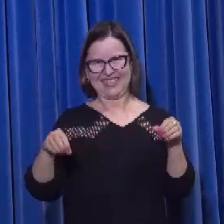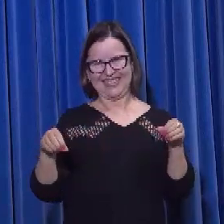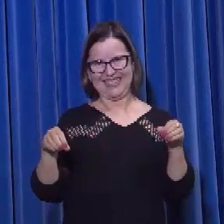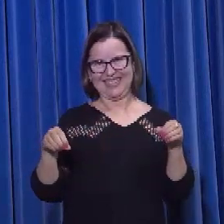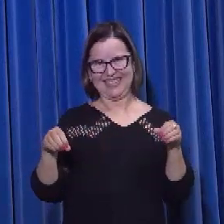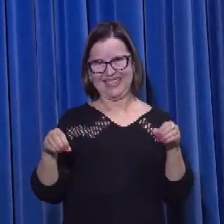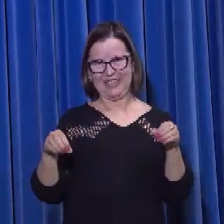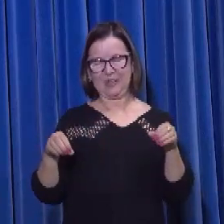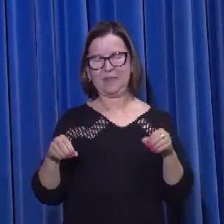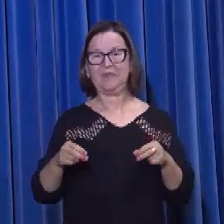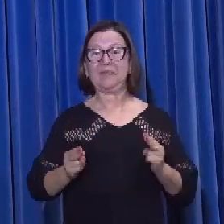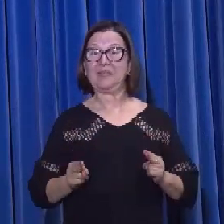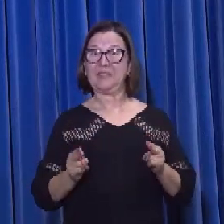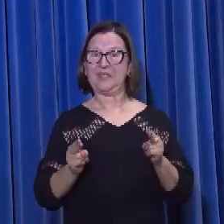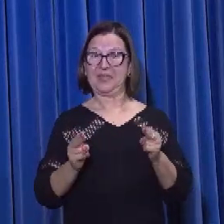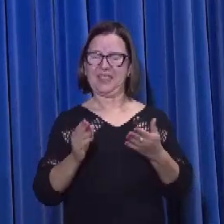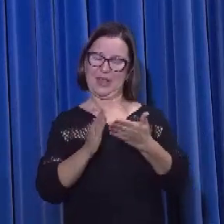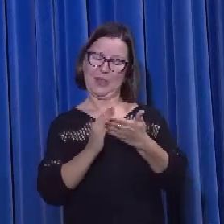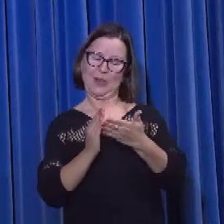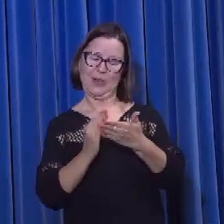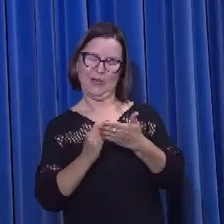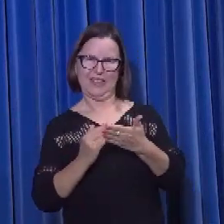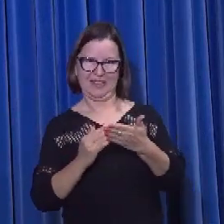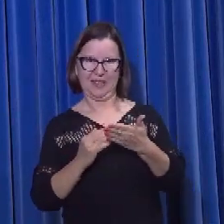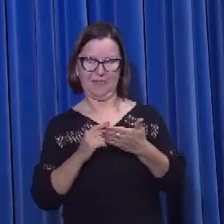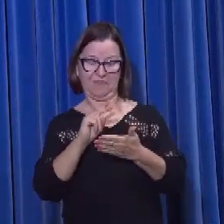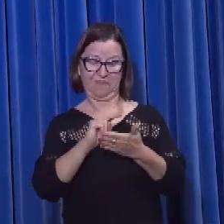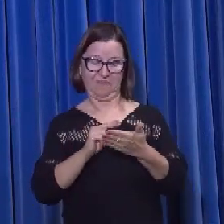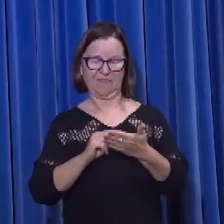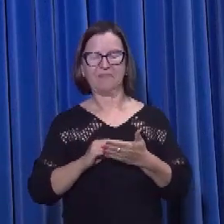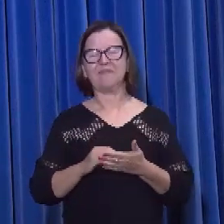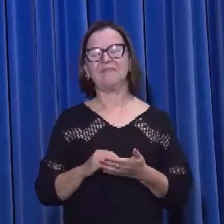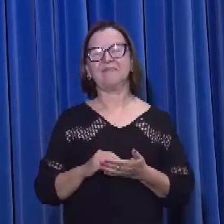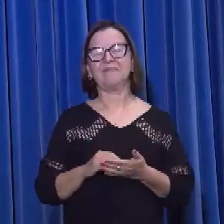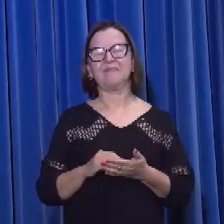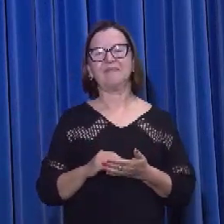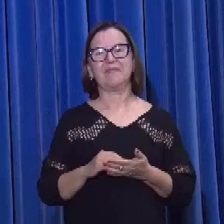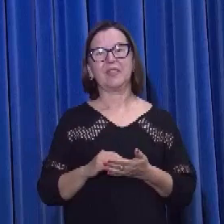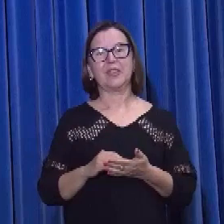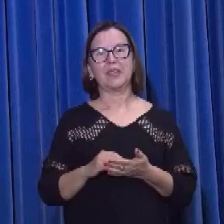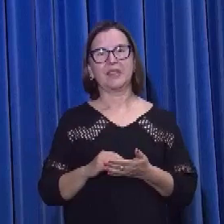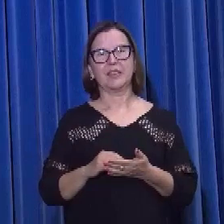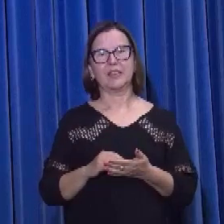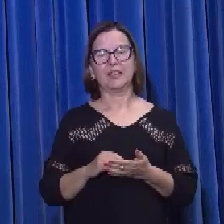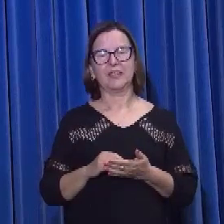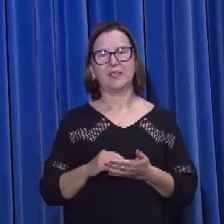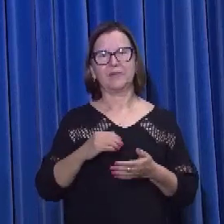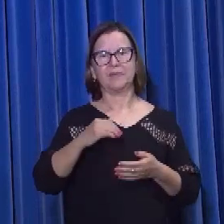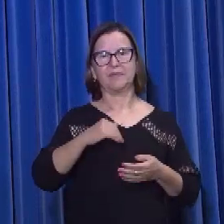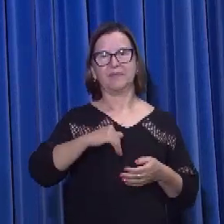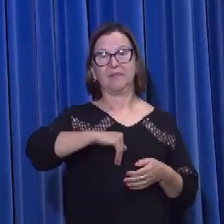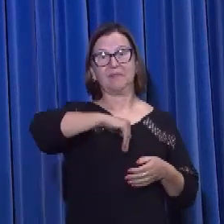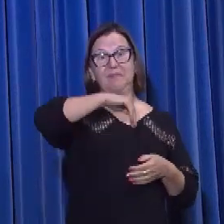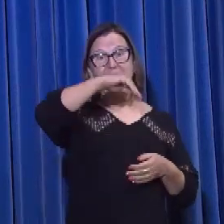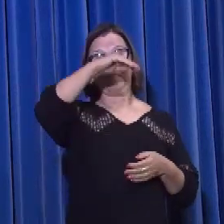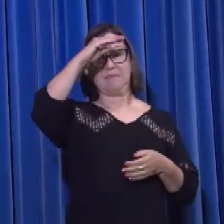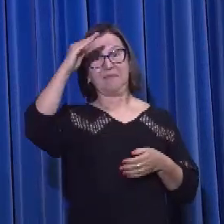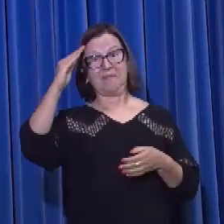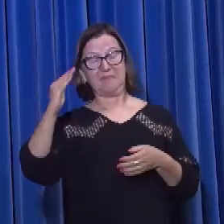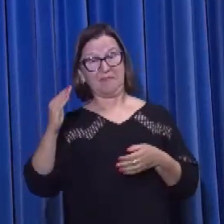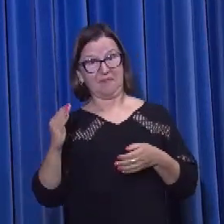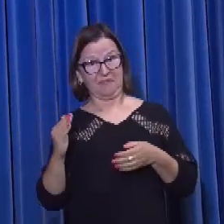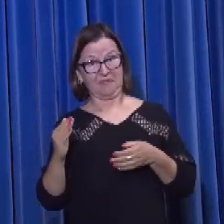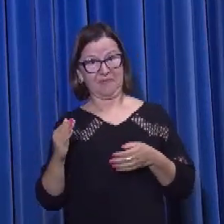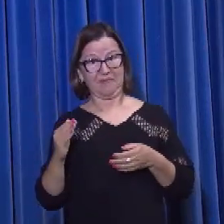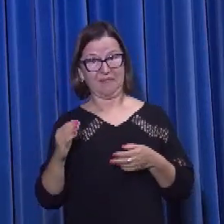E continuando aqui o livro que eu mencionei, Monte Everest da Teologia, páginas 65